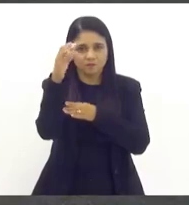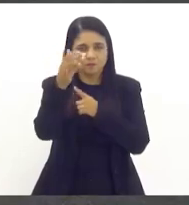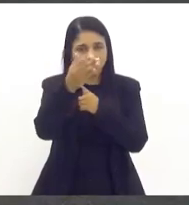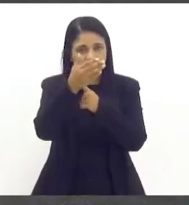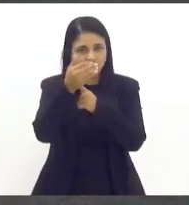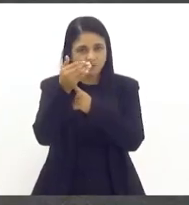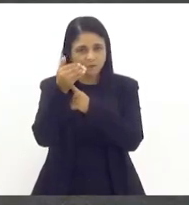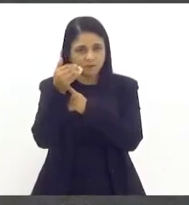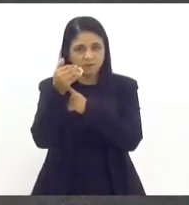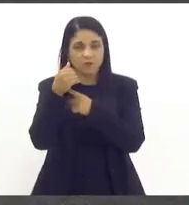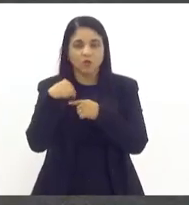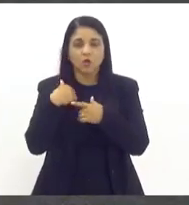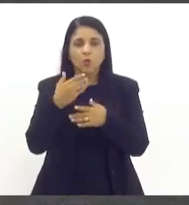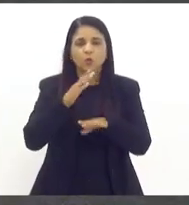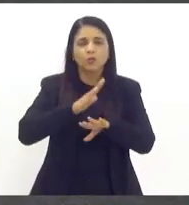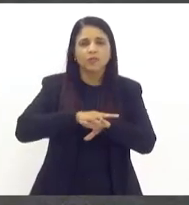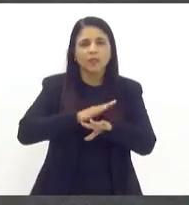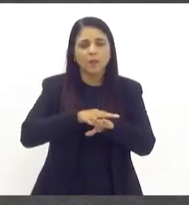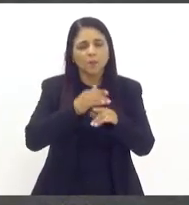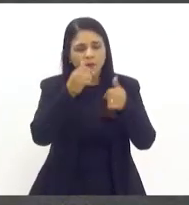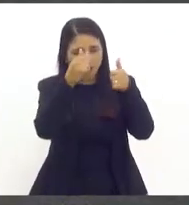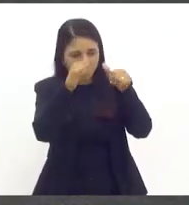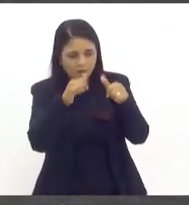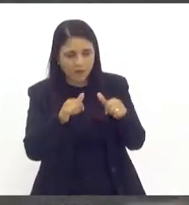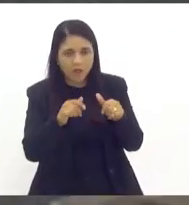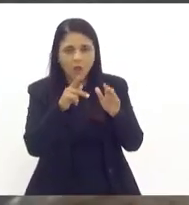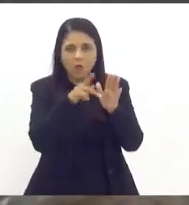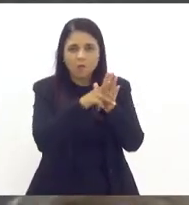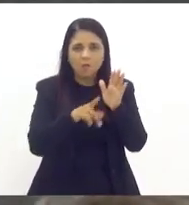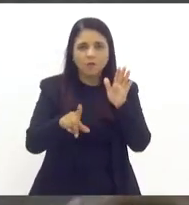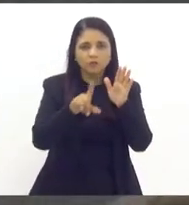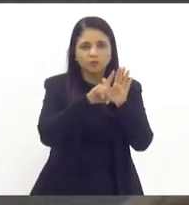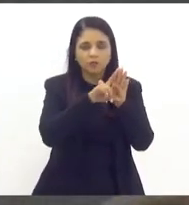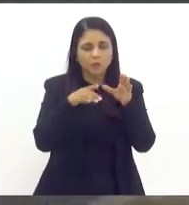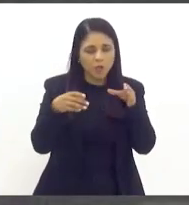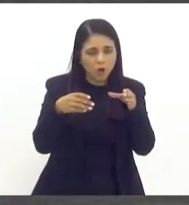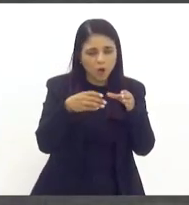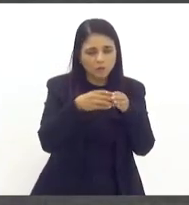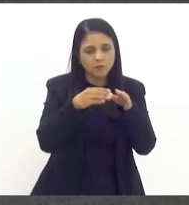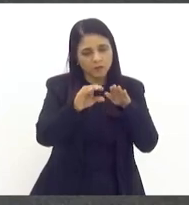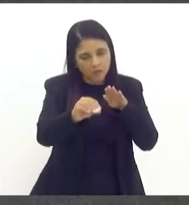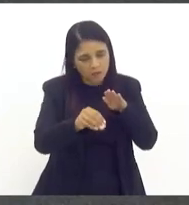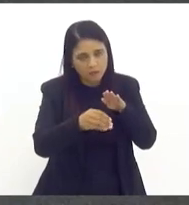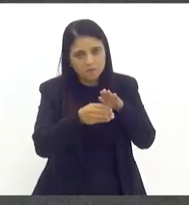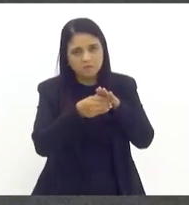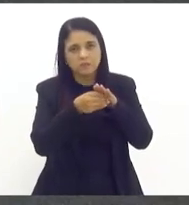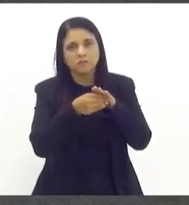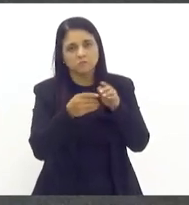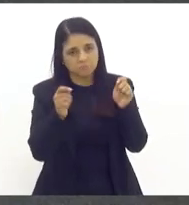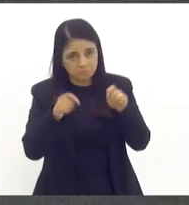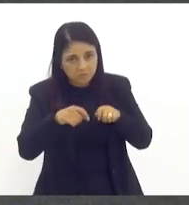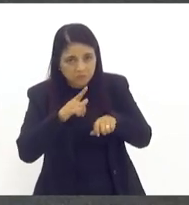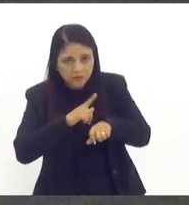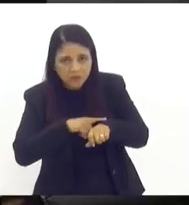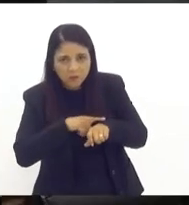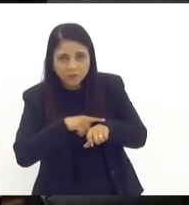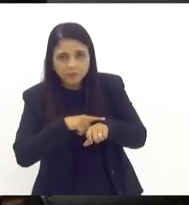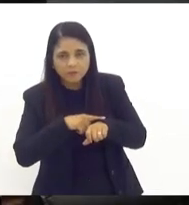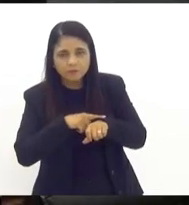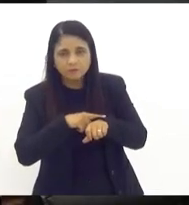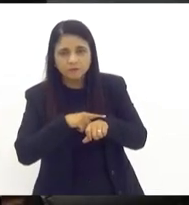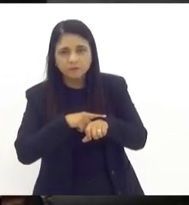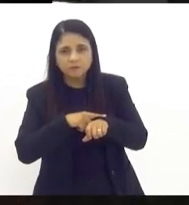eu queria um tempo para avaliar o projeto para passar pela comissão para a gente emitir parecer também teria esse tempo para fazer isso